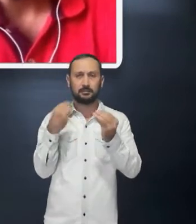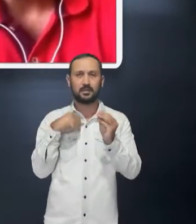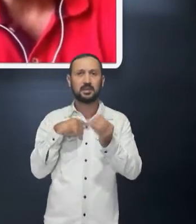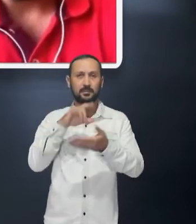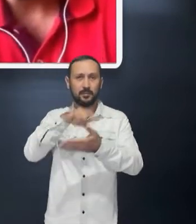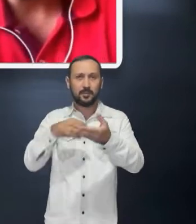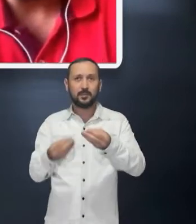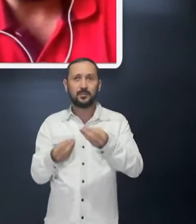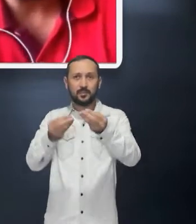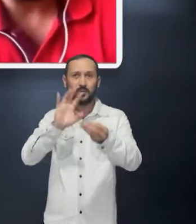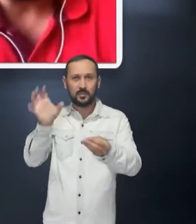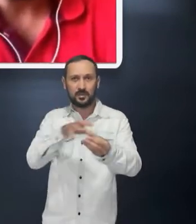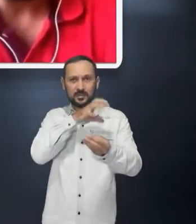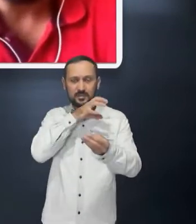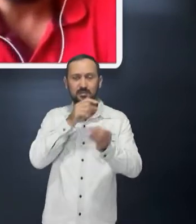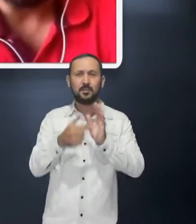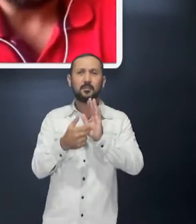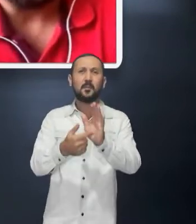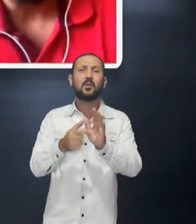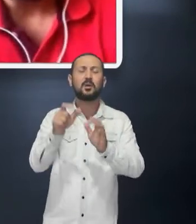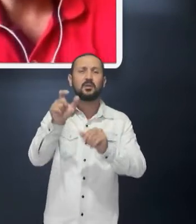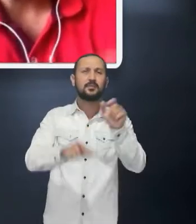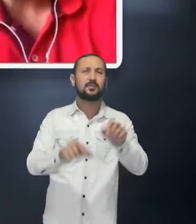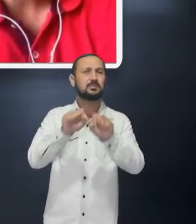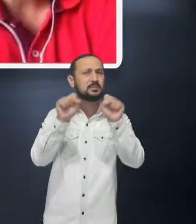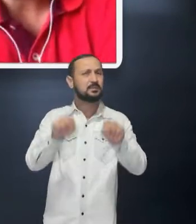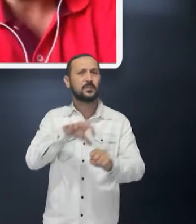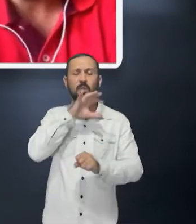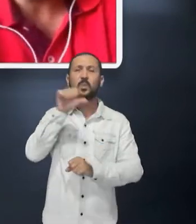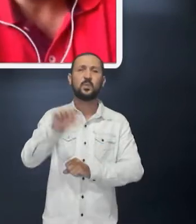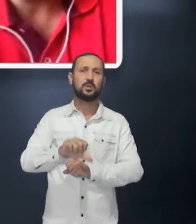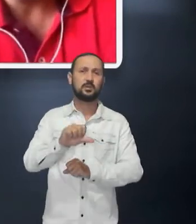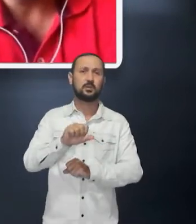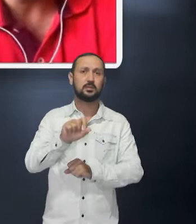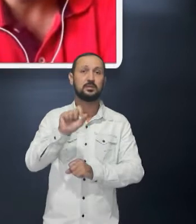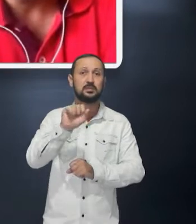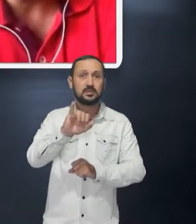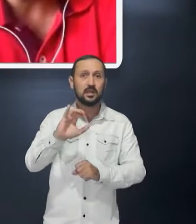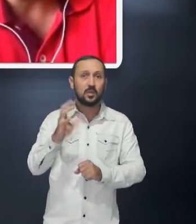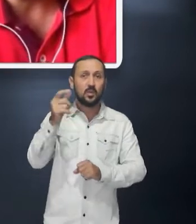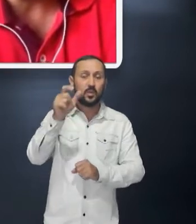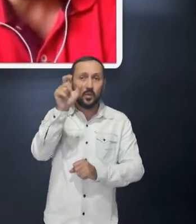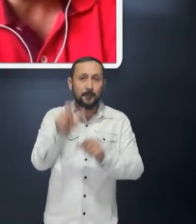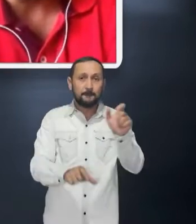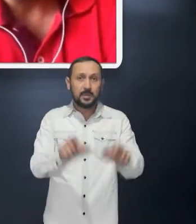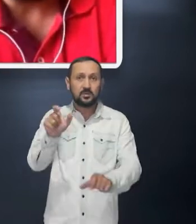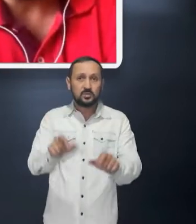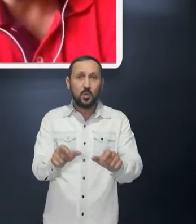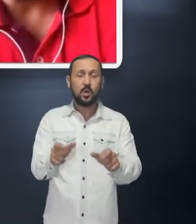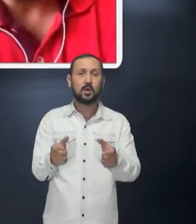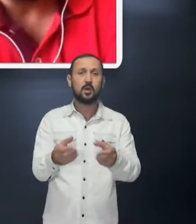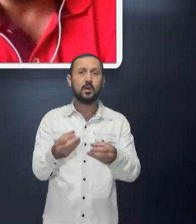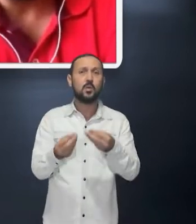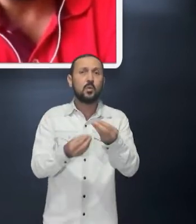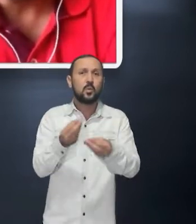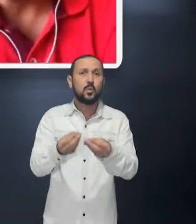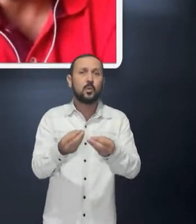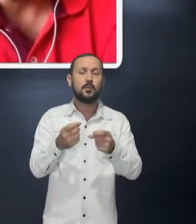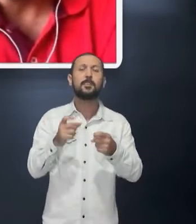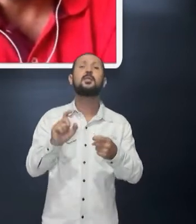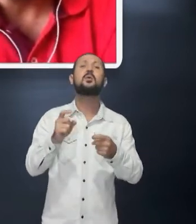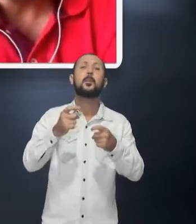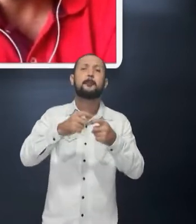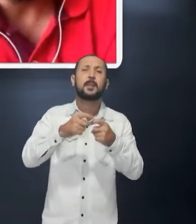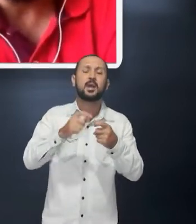país, traz complexidade para o sistema. E se isso está acontecendo com um contribuinte pequeno, com o médico, com o